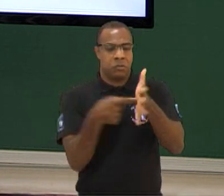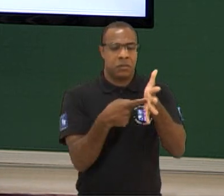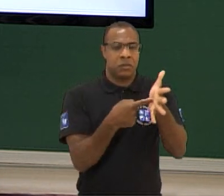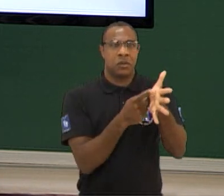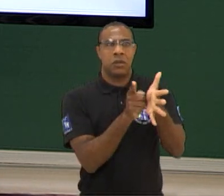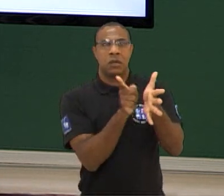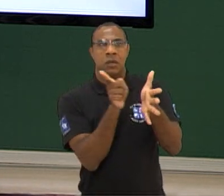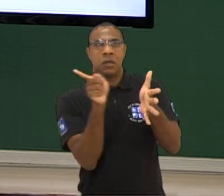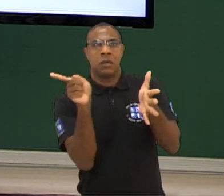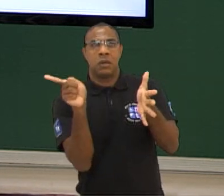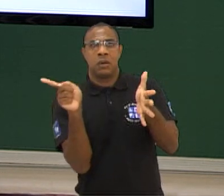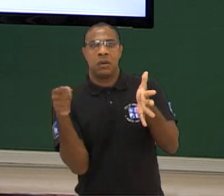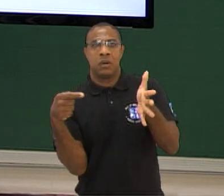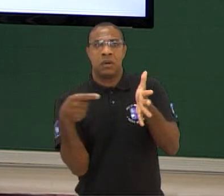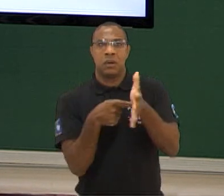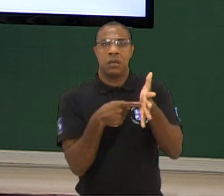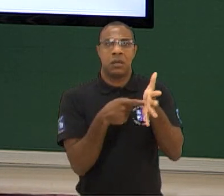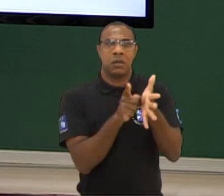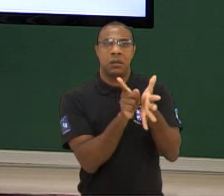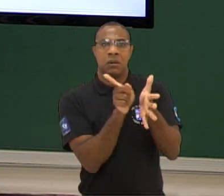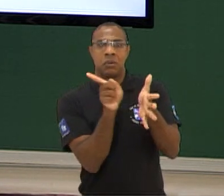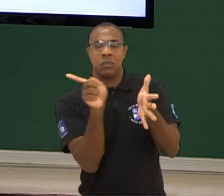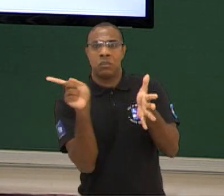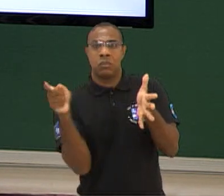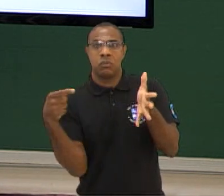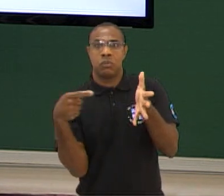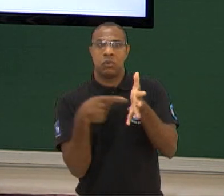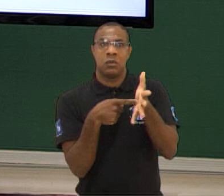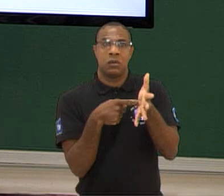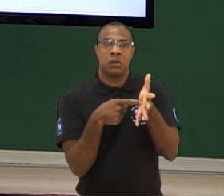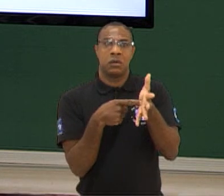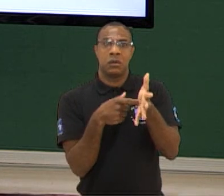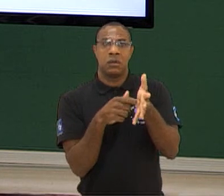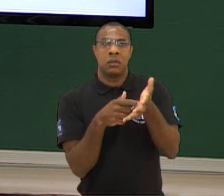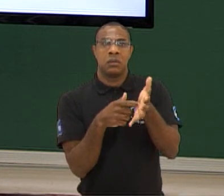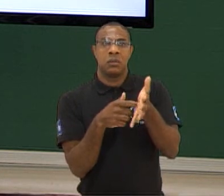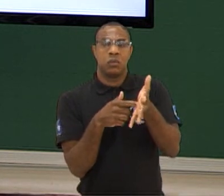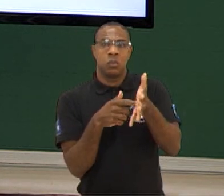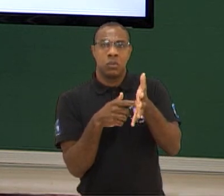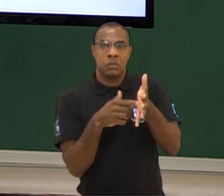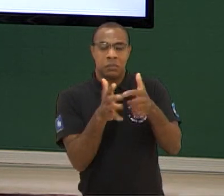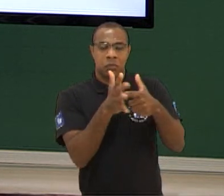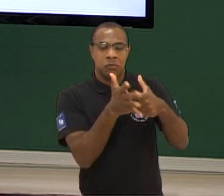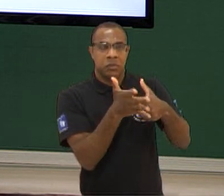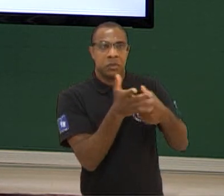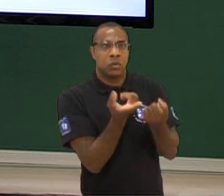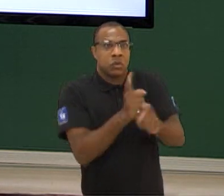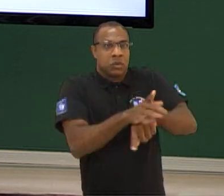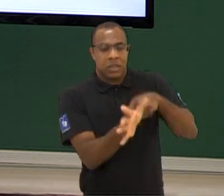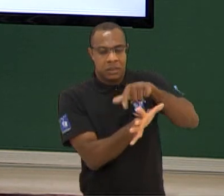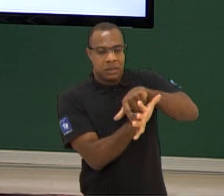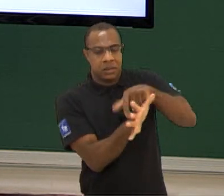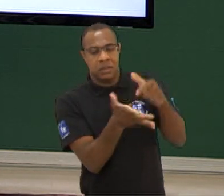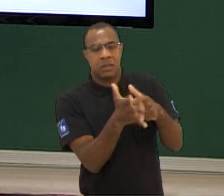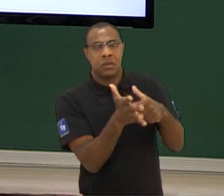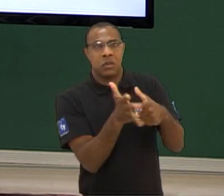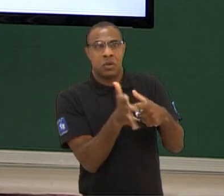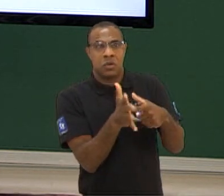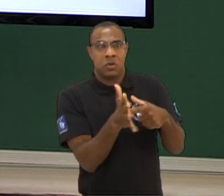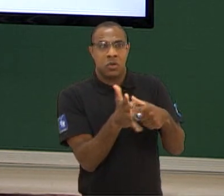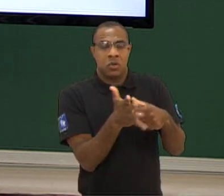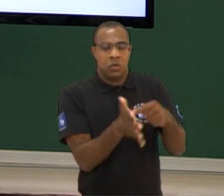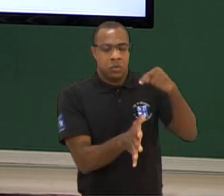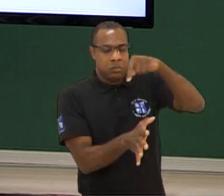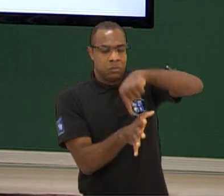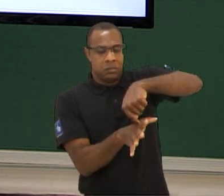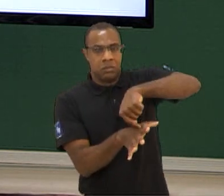o ventilador vai ter um movimento. Sim. Né? Então, ele terá um movimento, sim, nesse caso. Né? Então, se você for